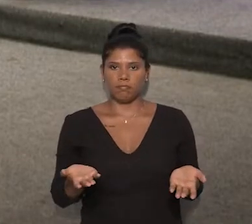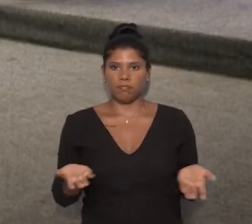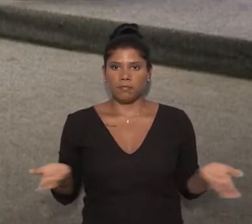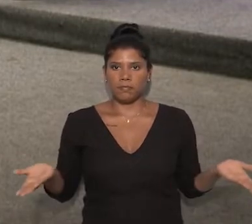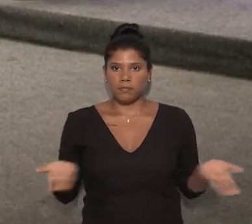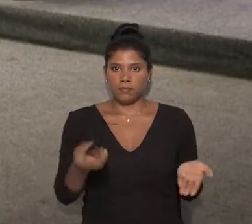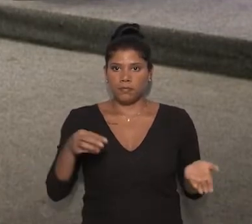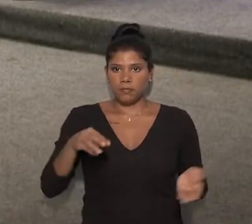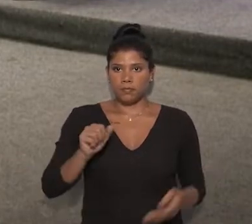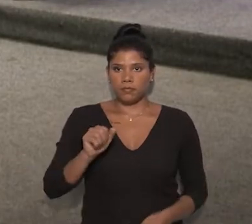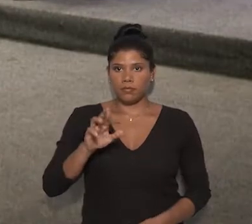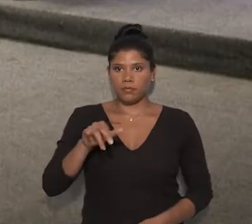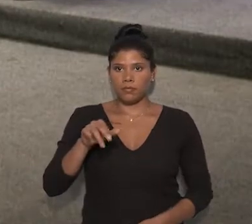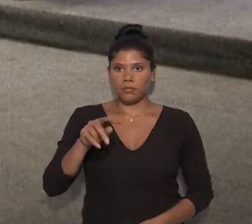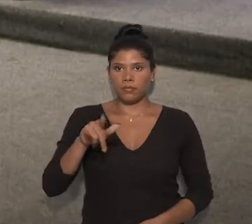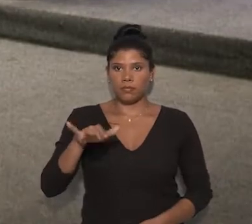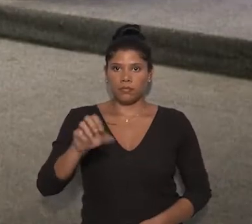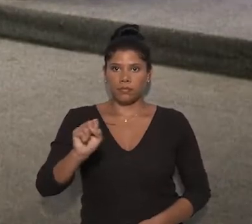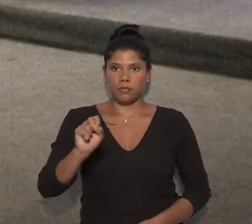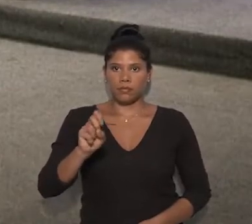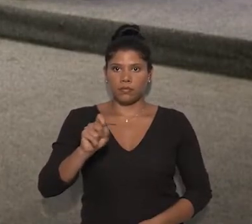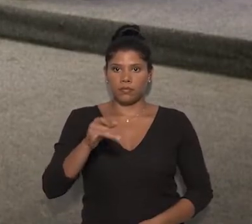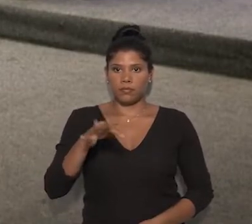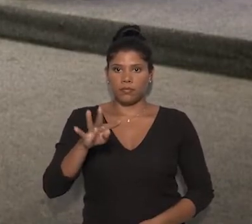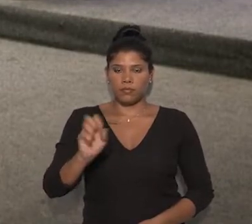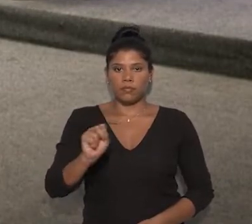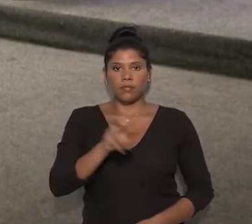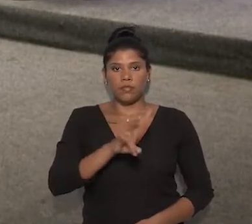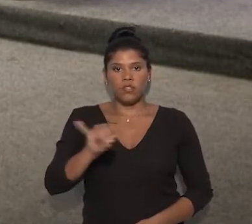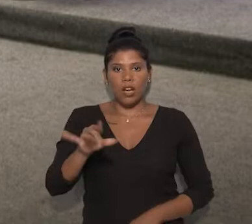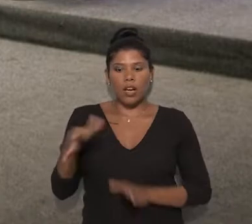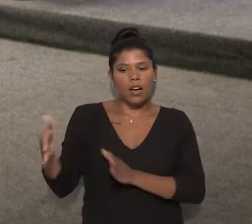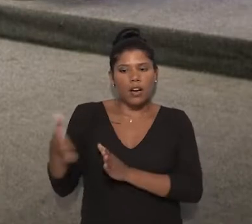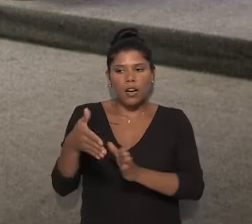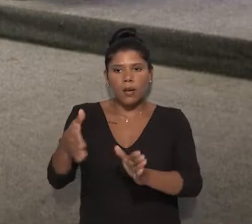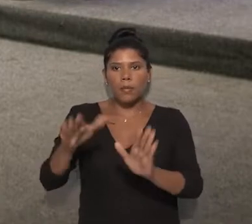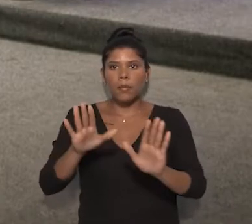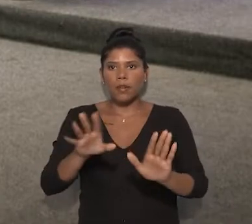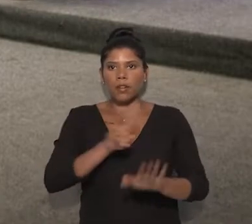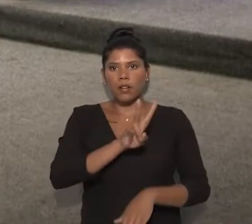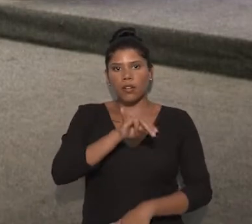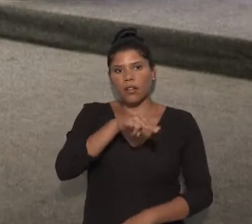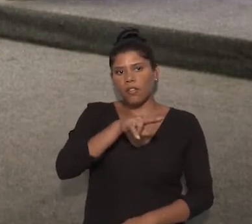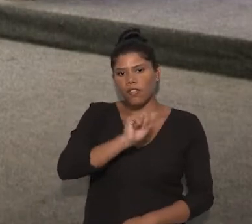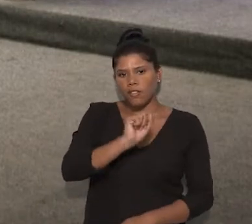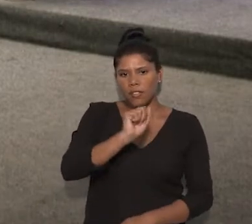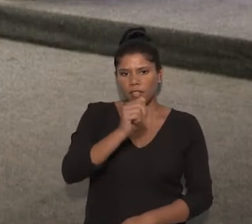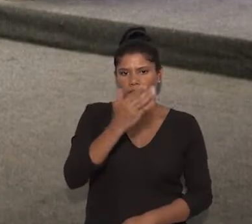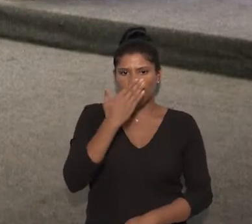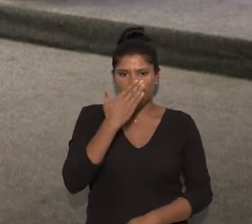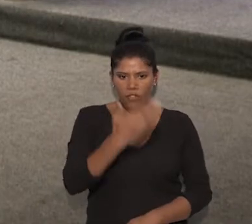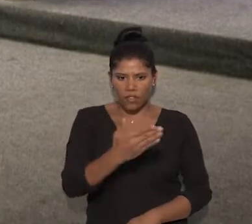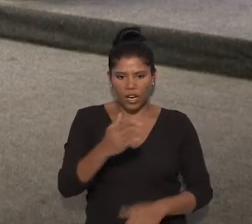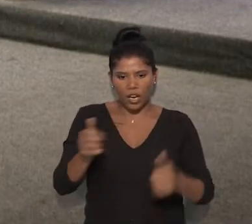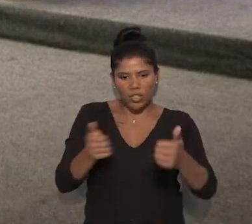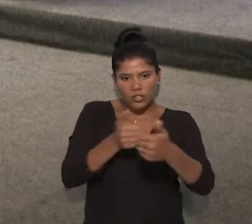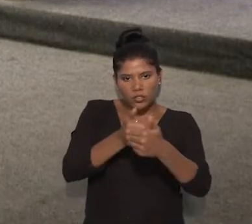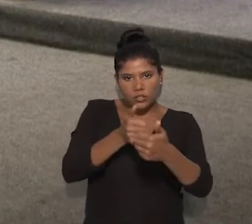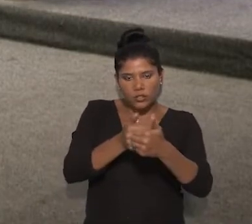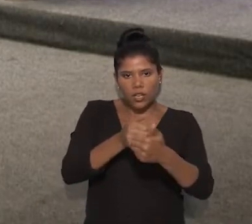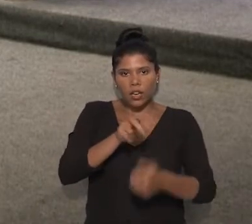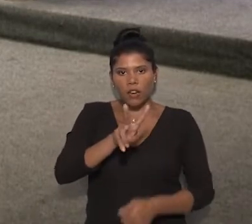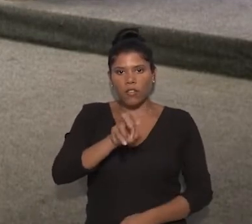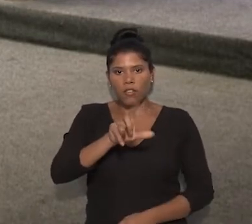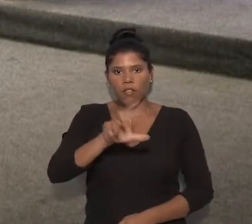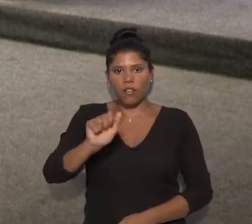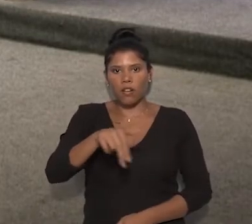o Marquinhos Santos vai achando um caminho. E o caminho passa por um Vina ali na frente dos volantes, como disse o Graziani, mas